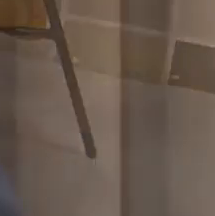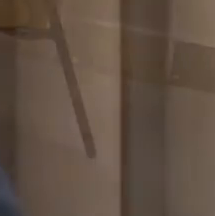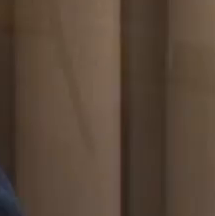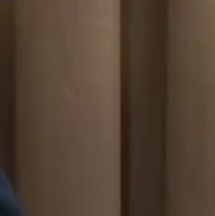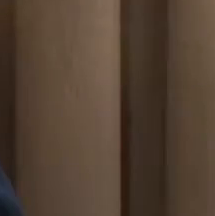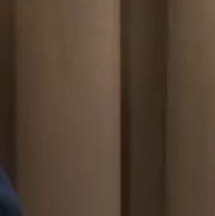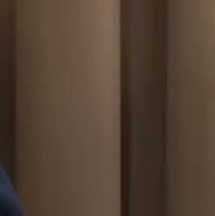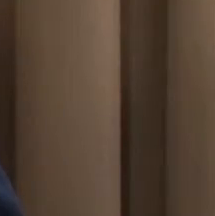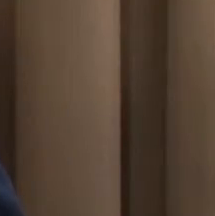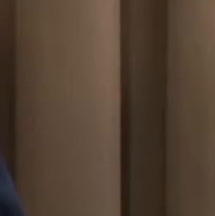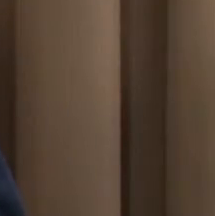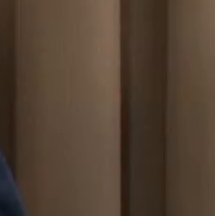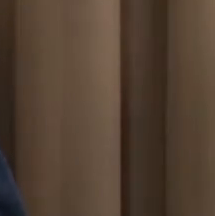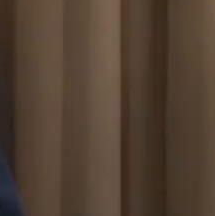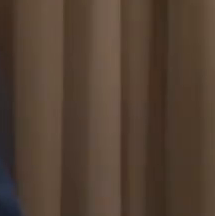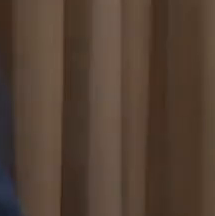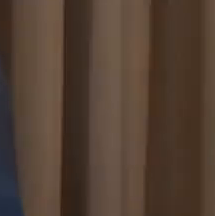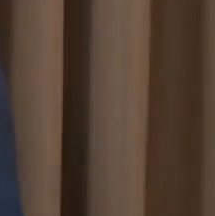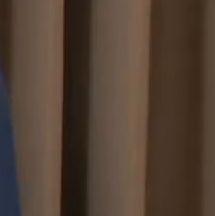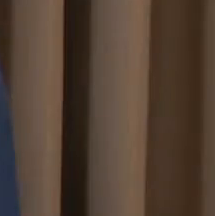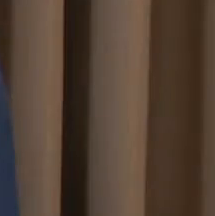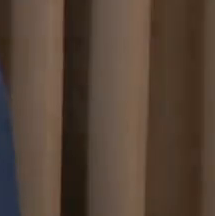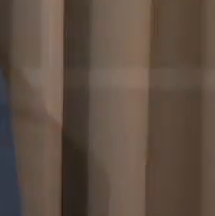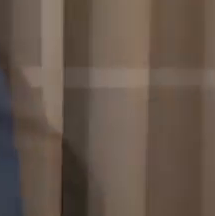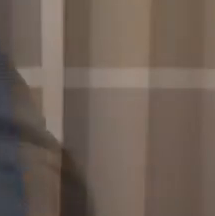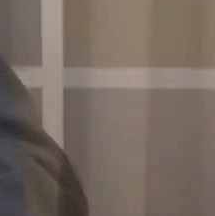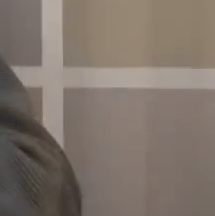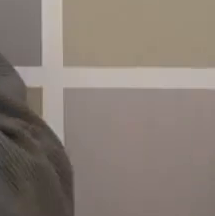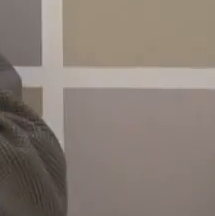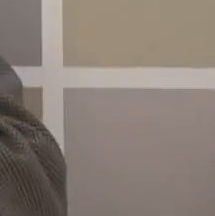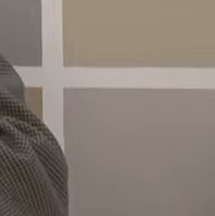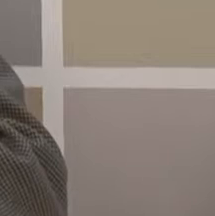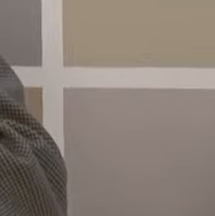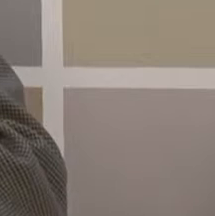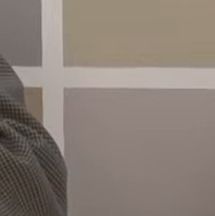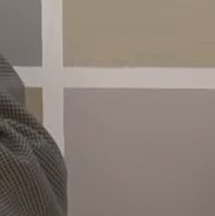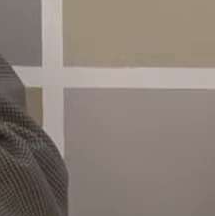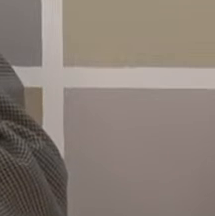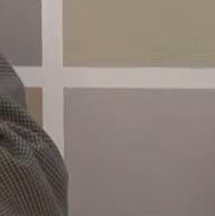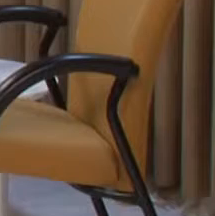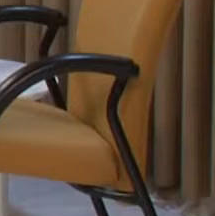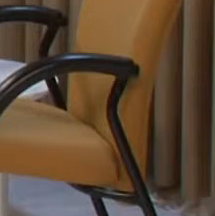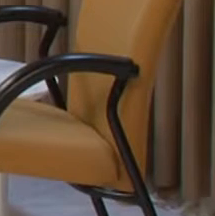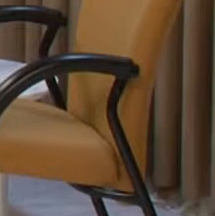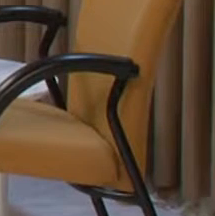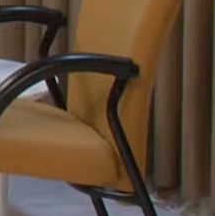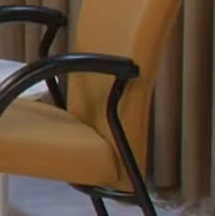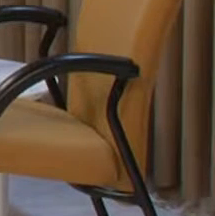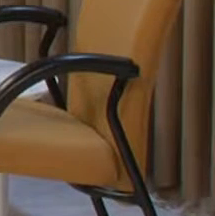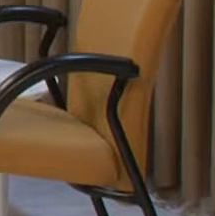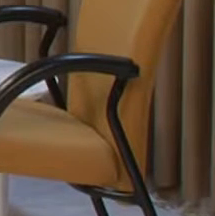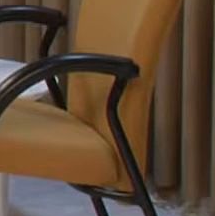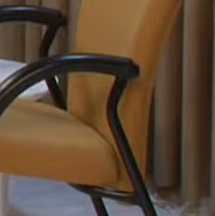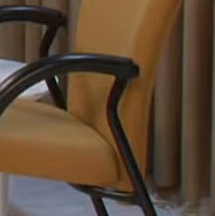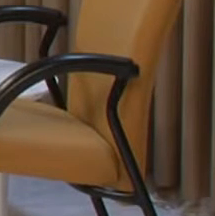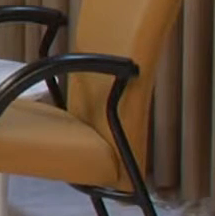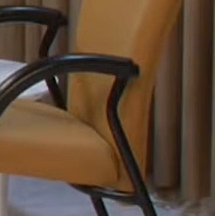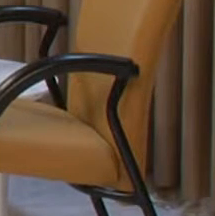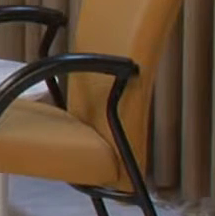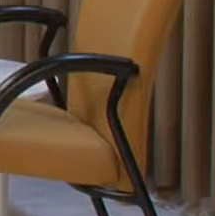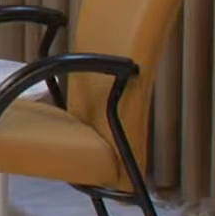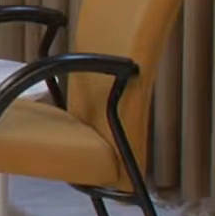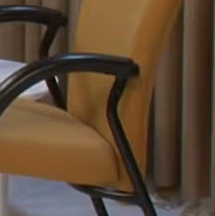ONGs, instituições e sociedade civil, para batermos um bom papo sobre o assunto pautado no dia,